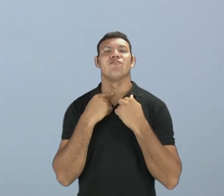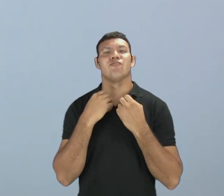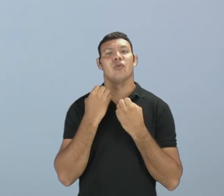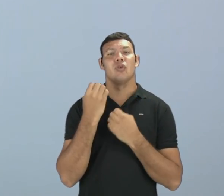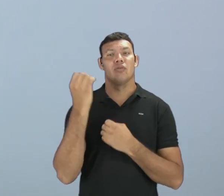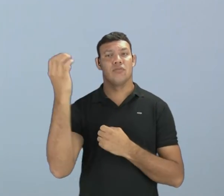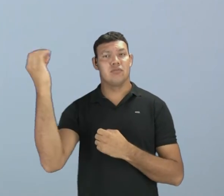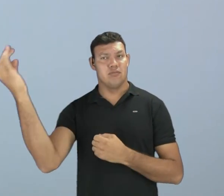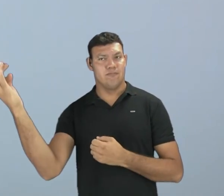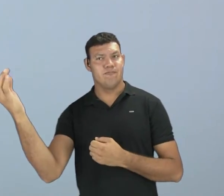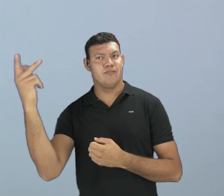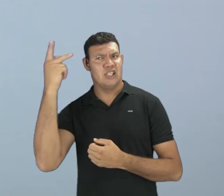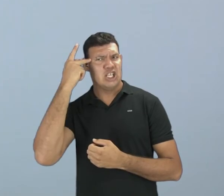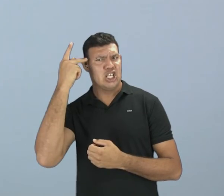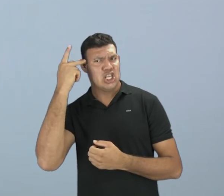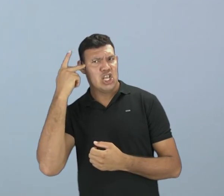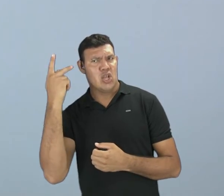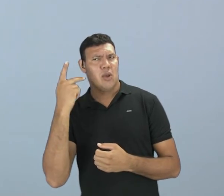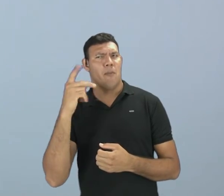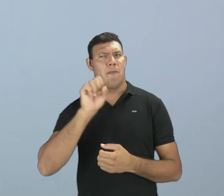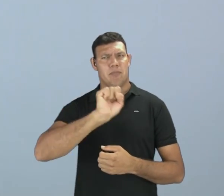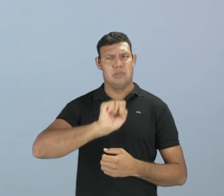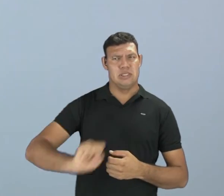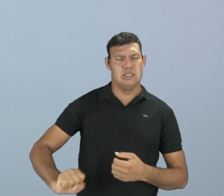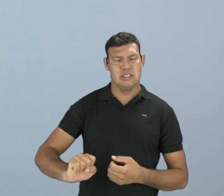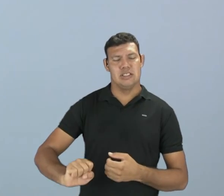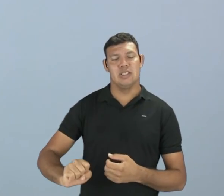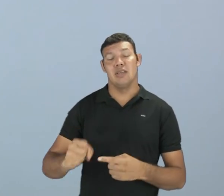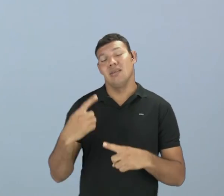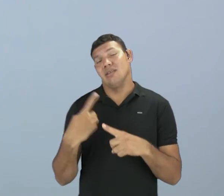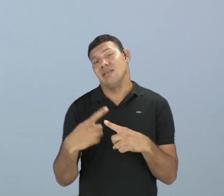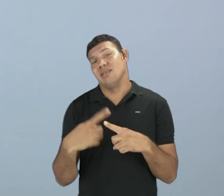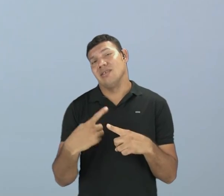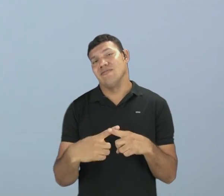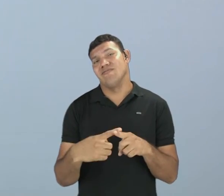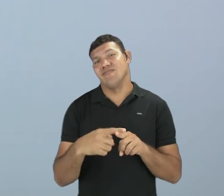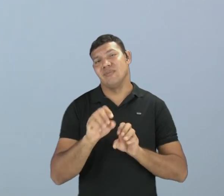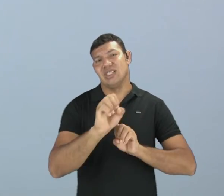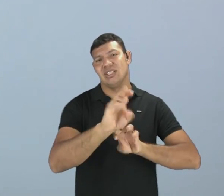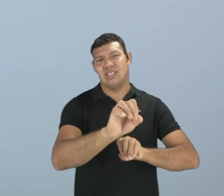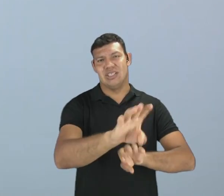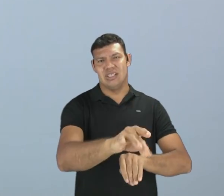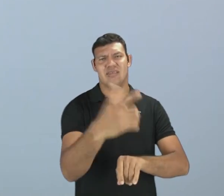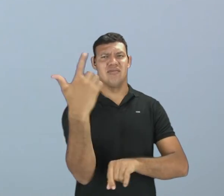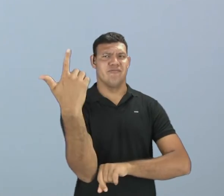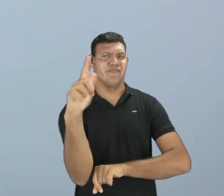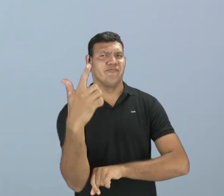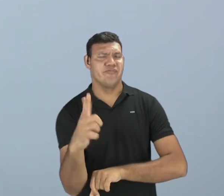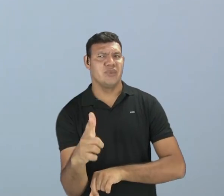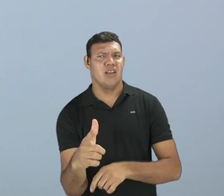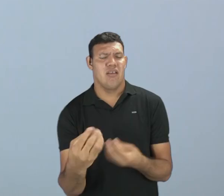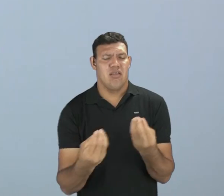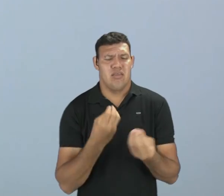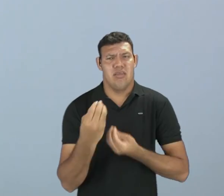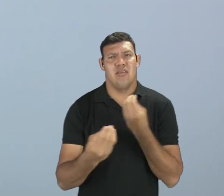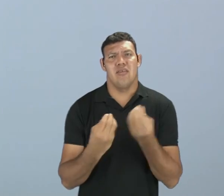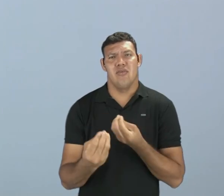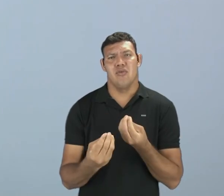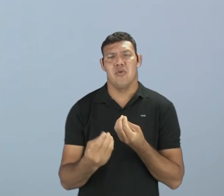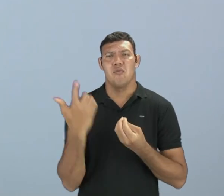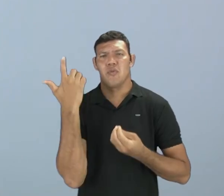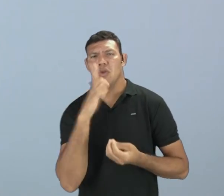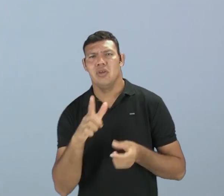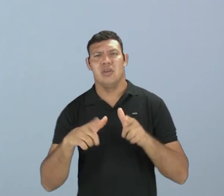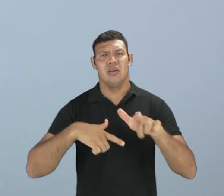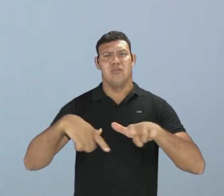melhorias. Mas por não ter uma qualificação, por não ter uma boa educação, elas não conseguem as melhores qualificações de trabalho, de emprego. Então